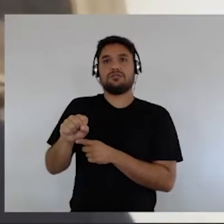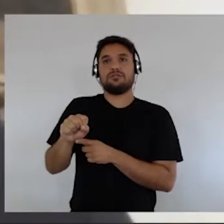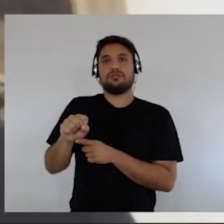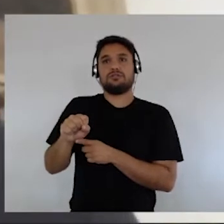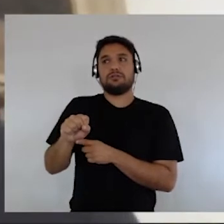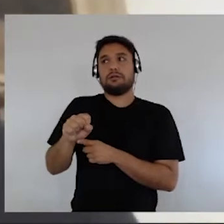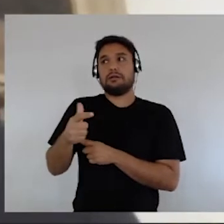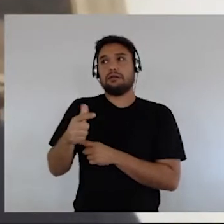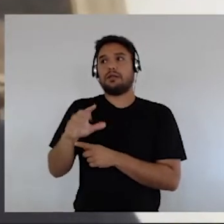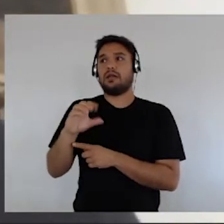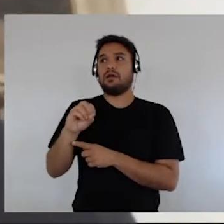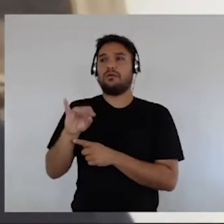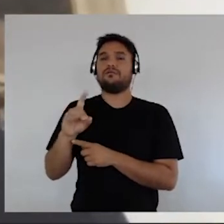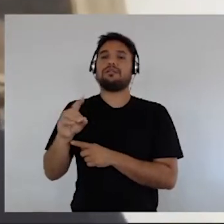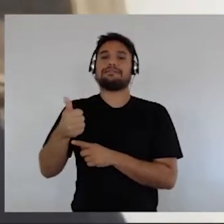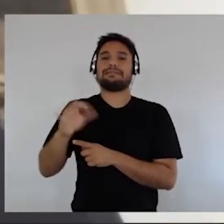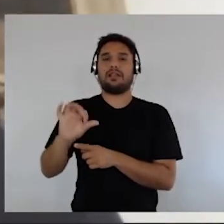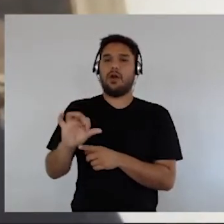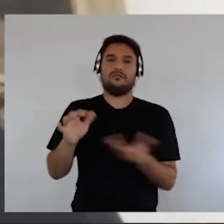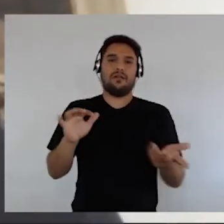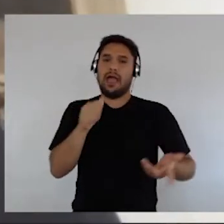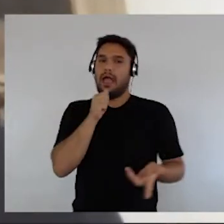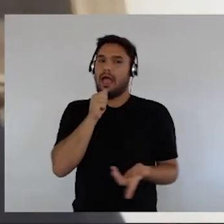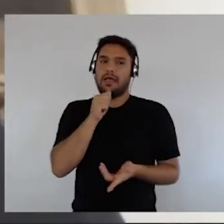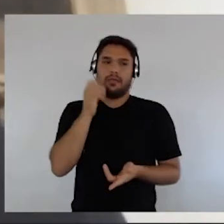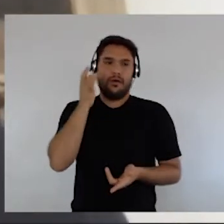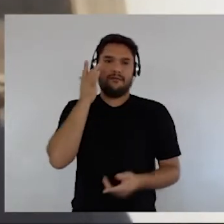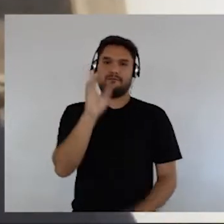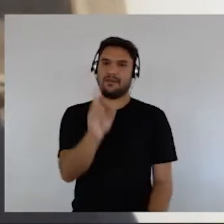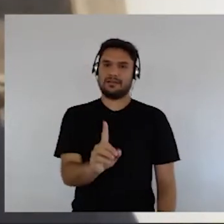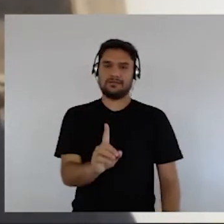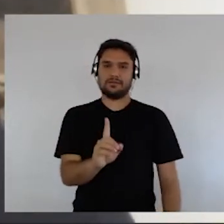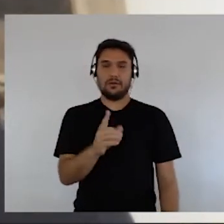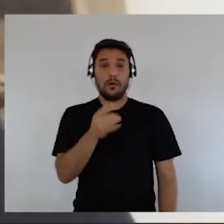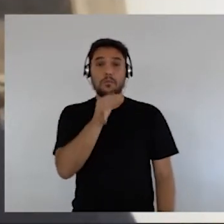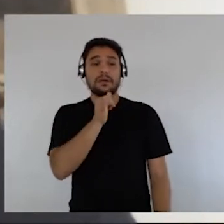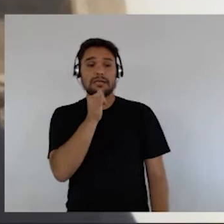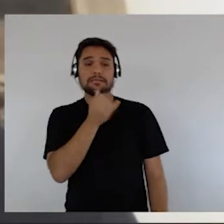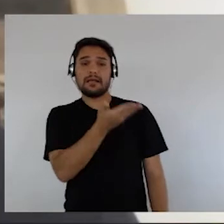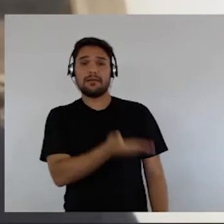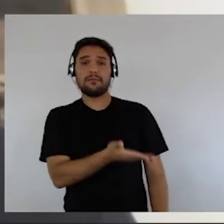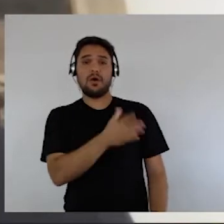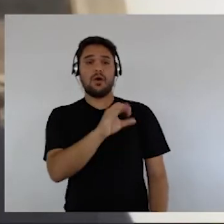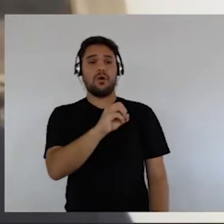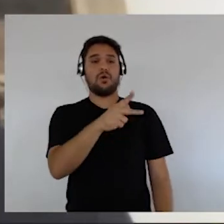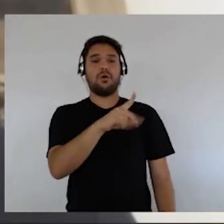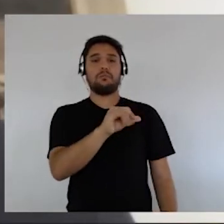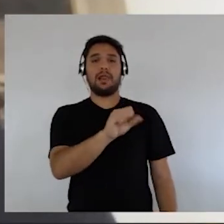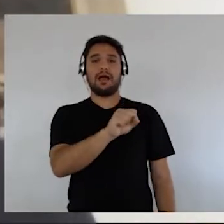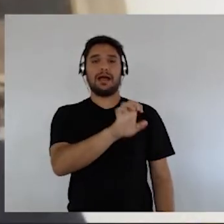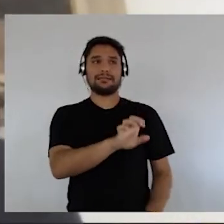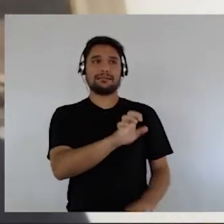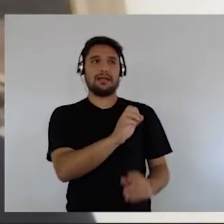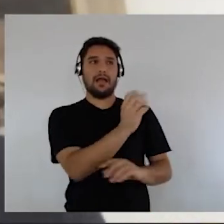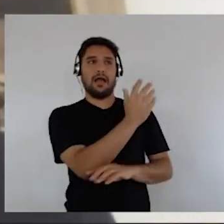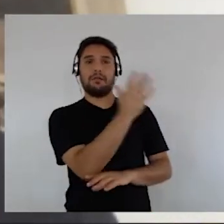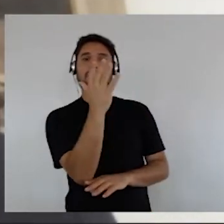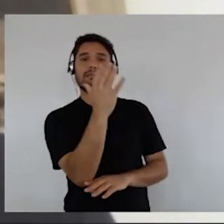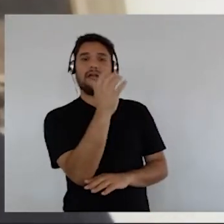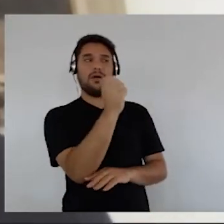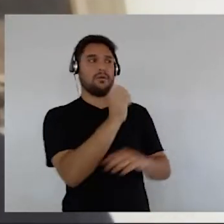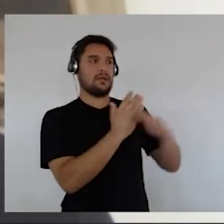a Covid-19 já não era fácil. Veja-se, por exemplo, o rigoroso compliance ambiental que as